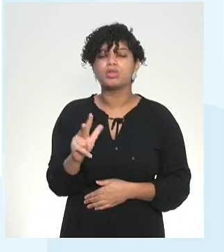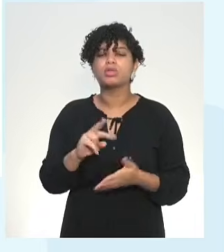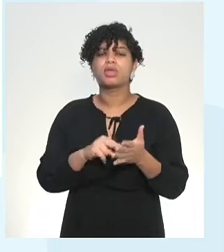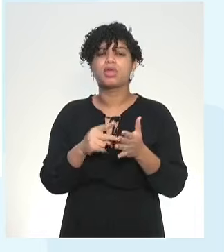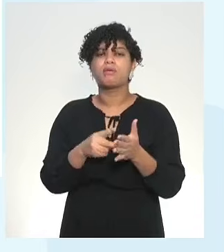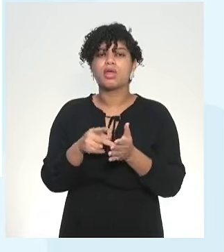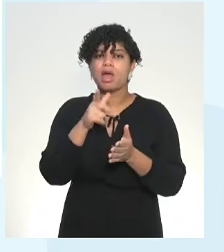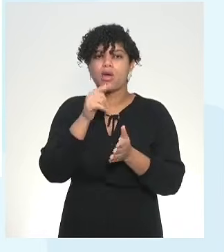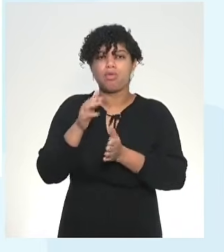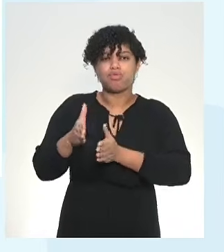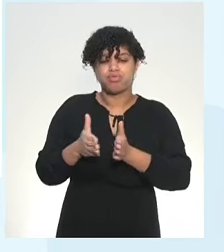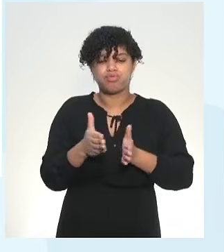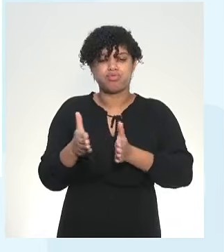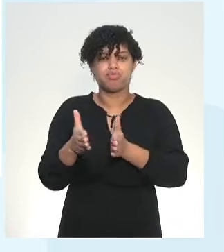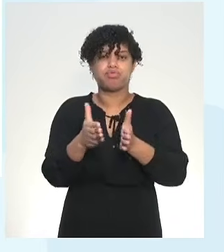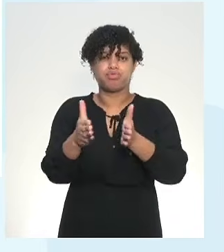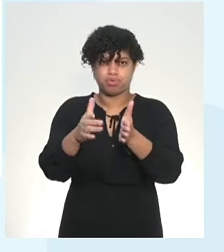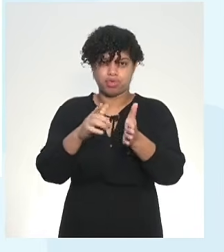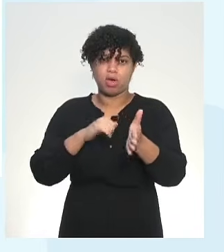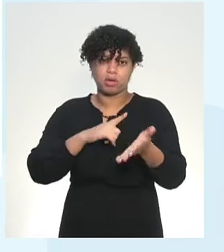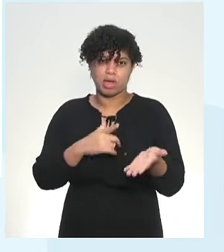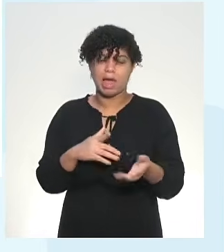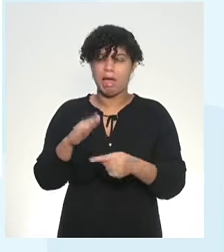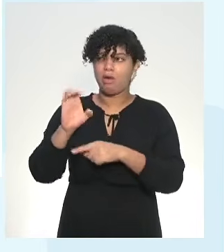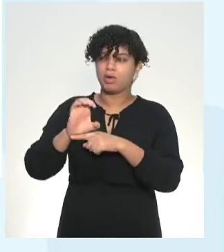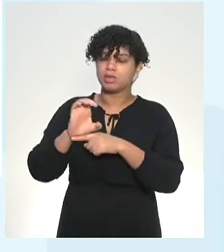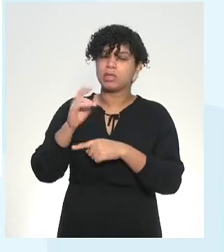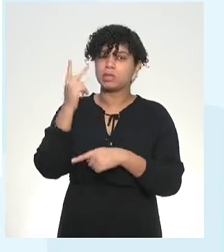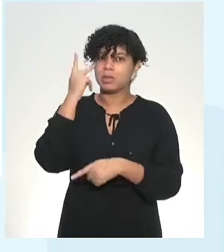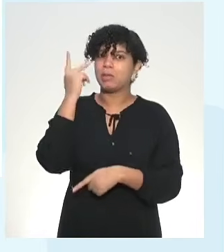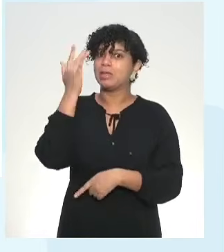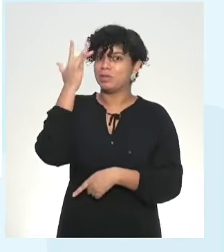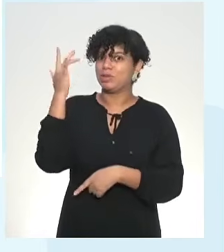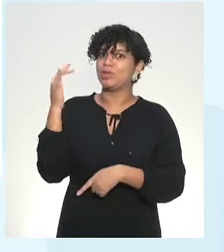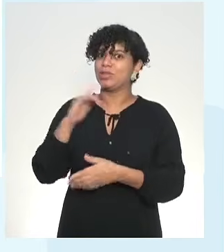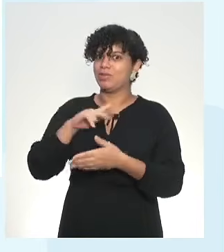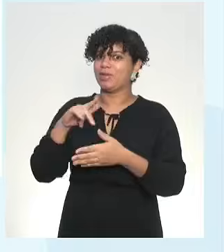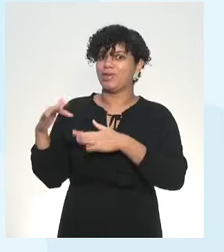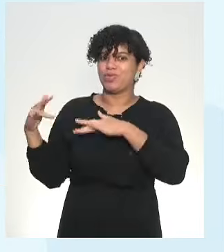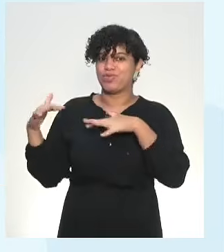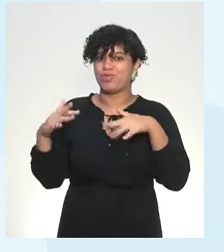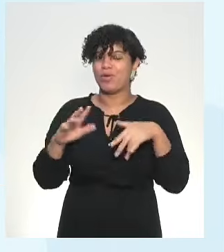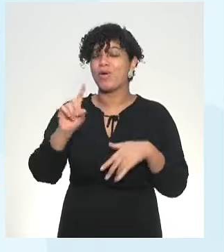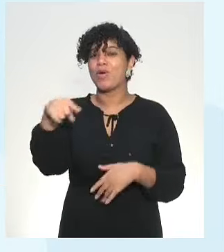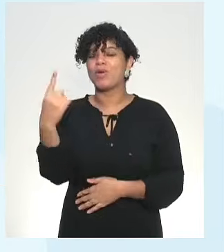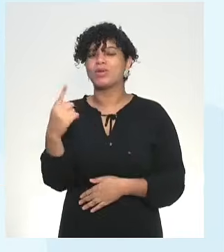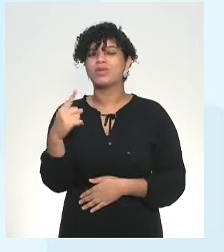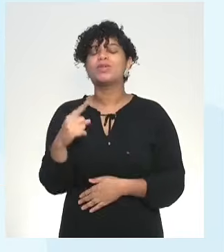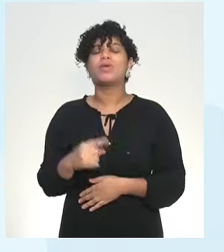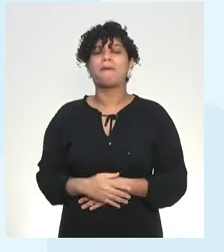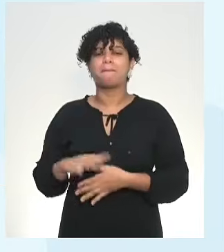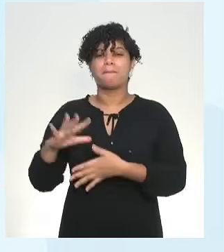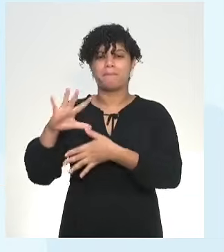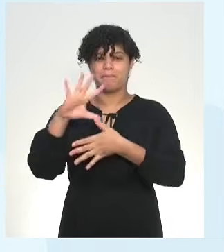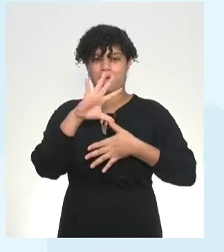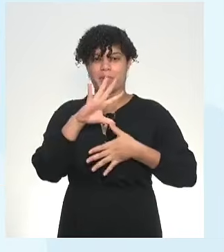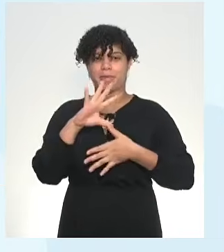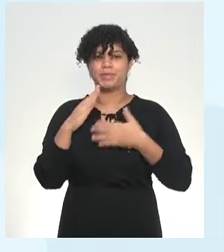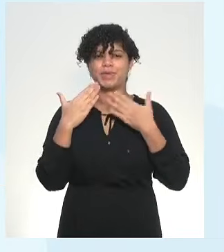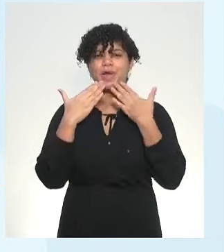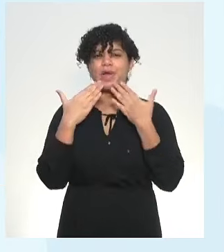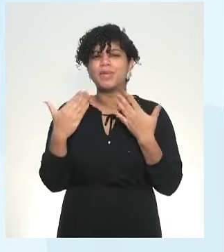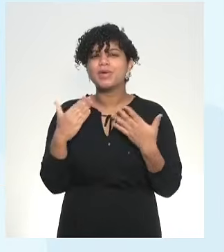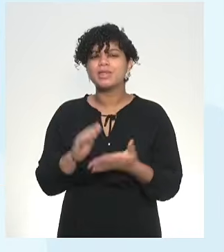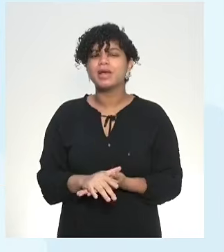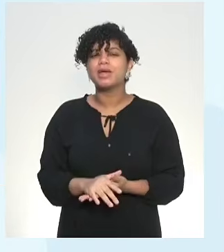próxima aí da capital como uma região mais aglomerada. Vamos lá já para o próximo mapa, que mostra as